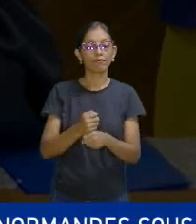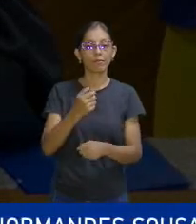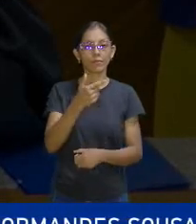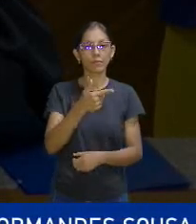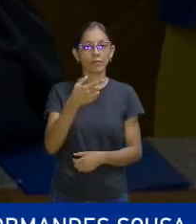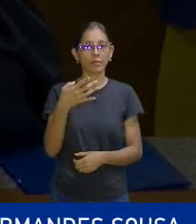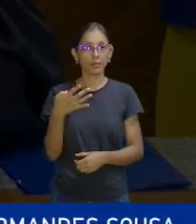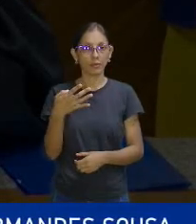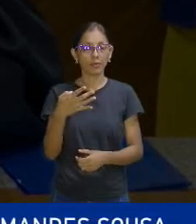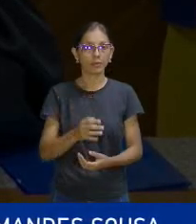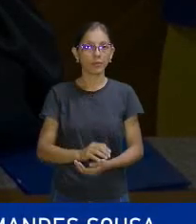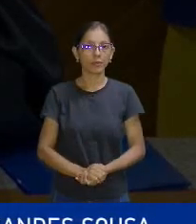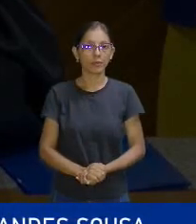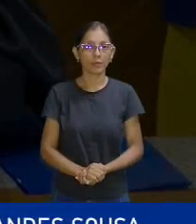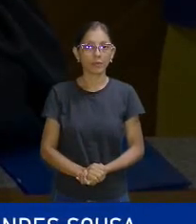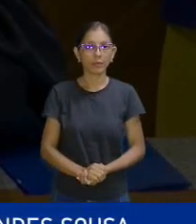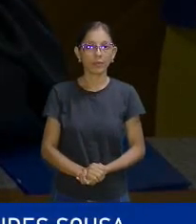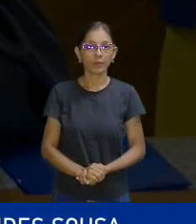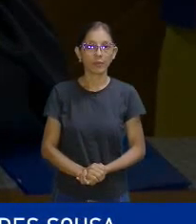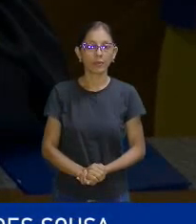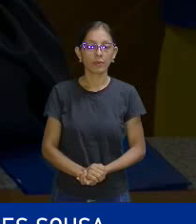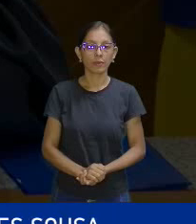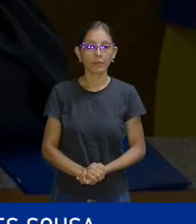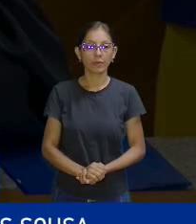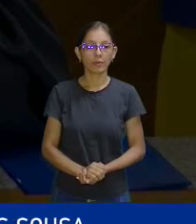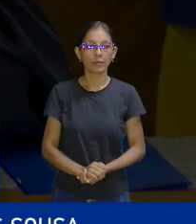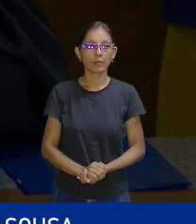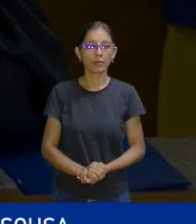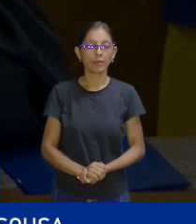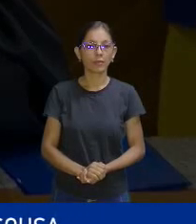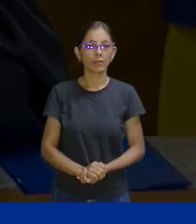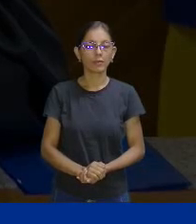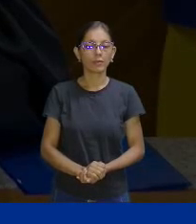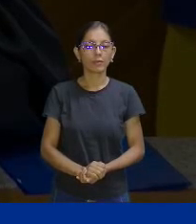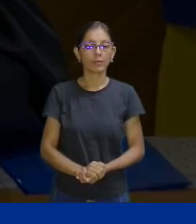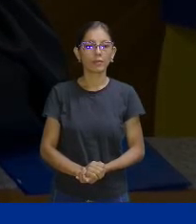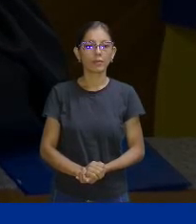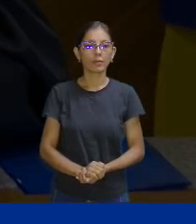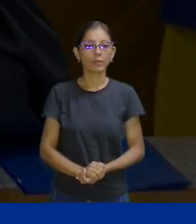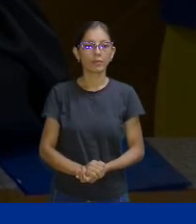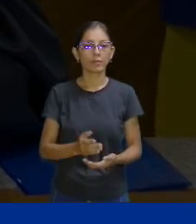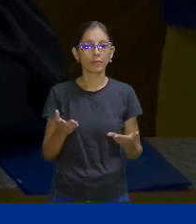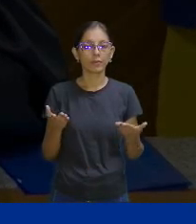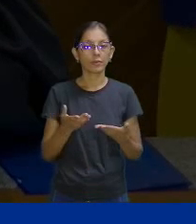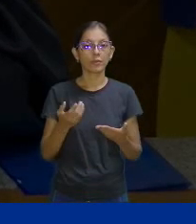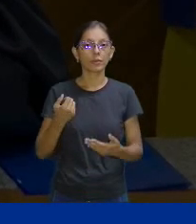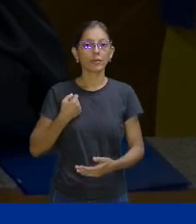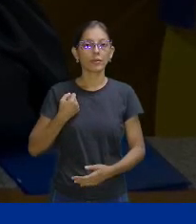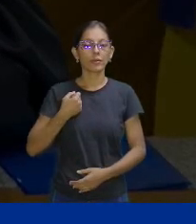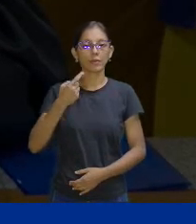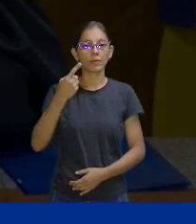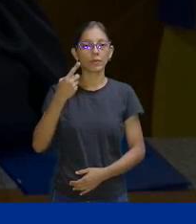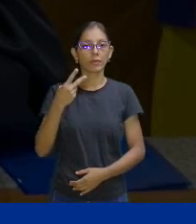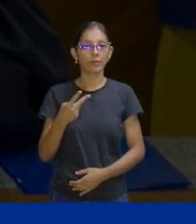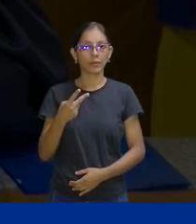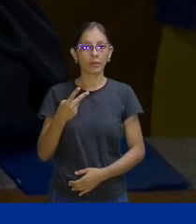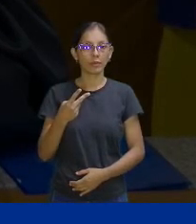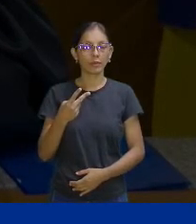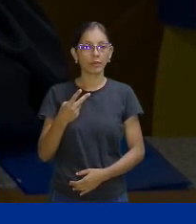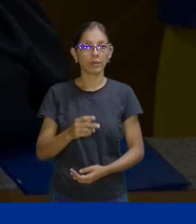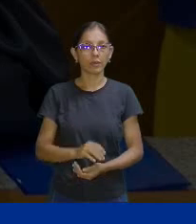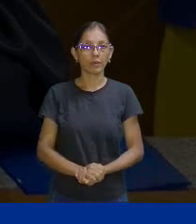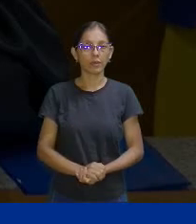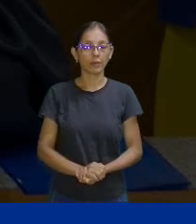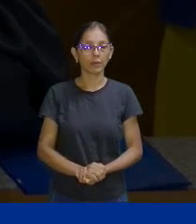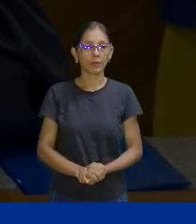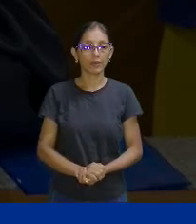nos termos do voto do juiz relator. Eu vou reabrir aqui o número 1 e 2 da pauta, porque não ficou